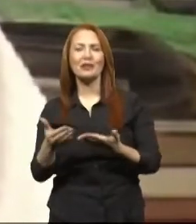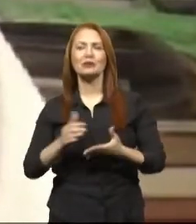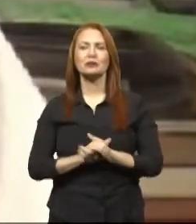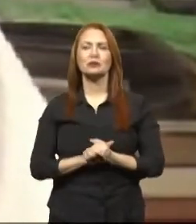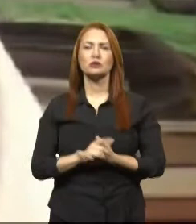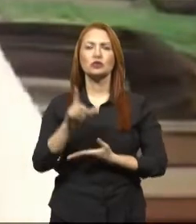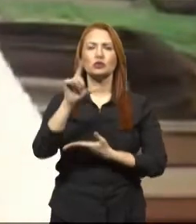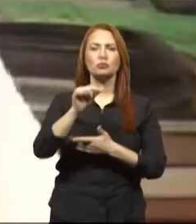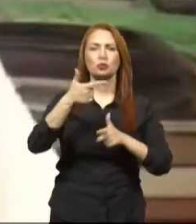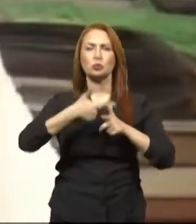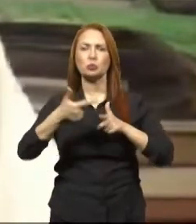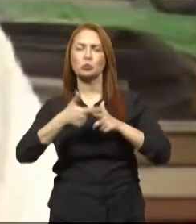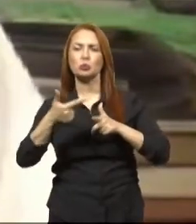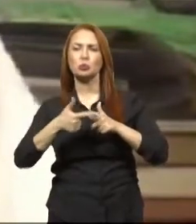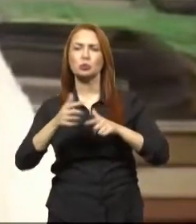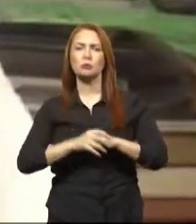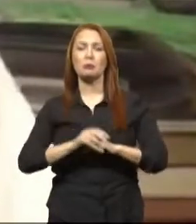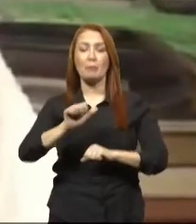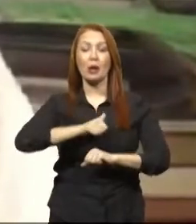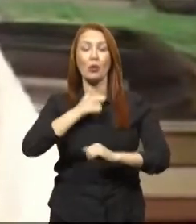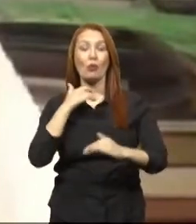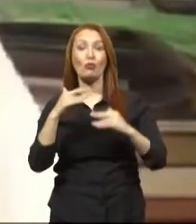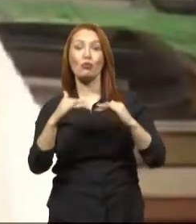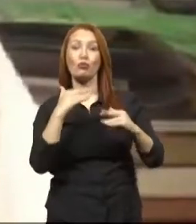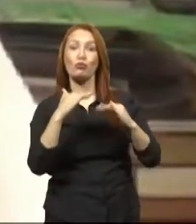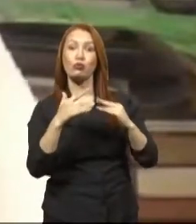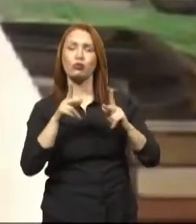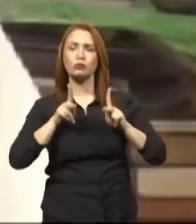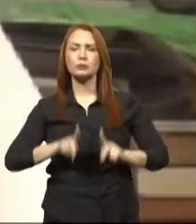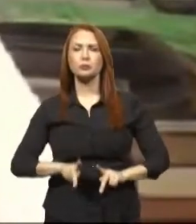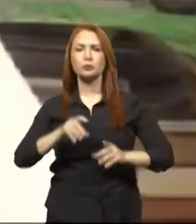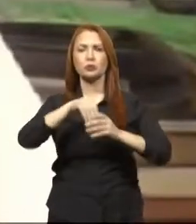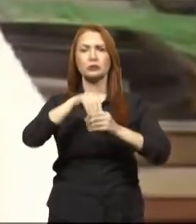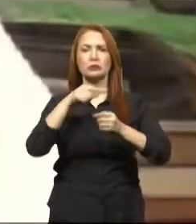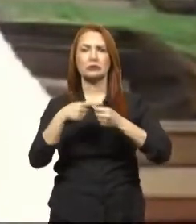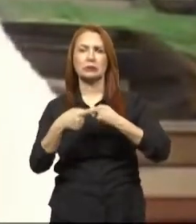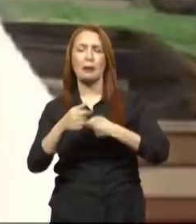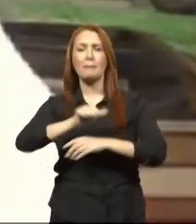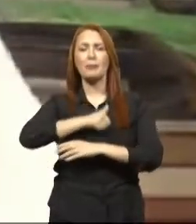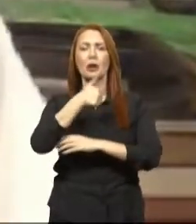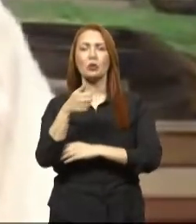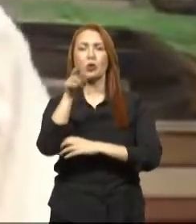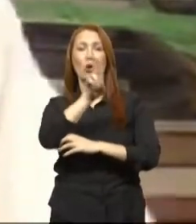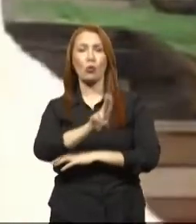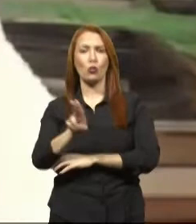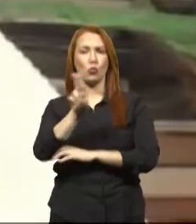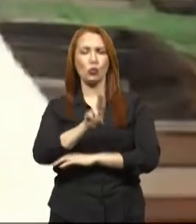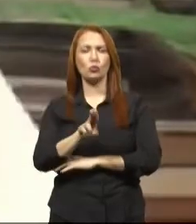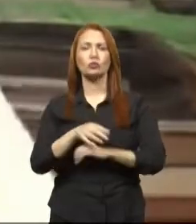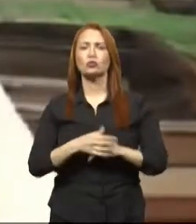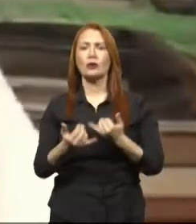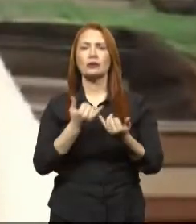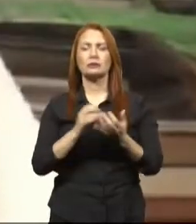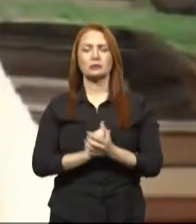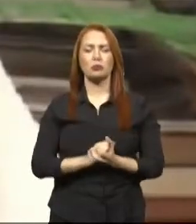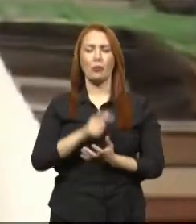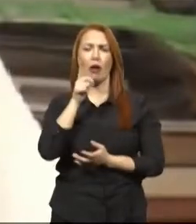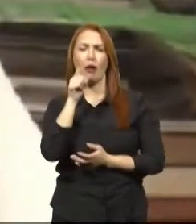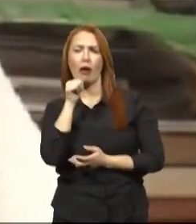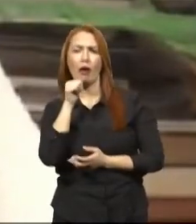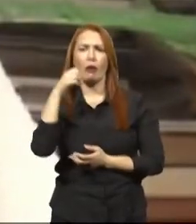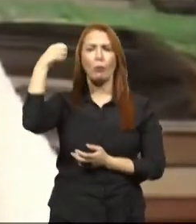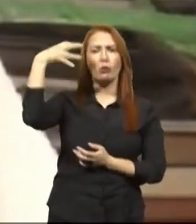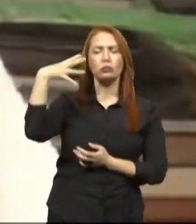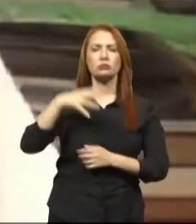ineficiências, melhorar o fluxo das pessoas na cidade, melhorar o uso dos recursos de que dispomos, água, luz e companhia. Então,